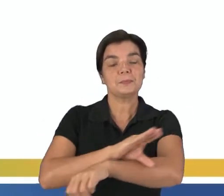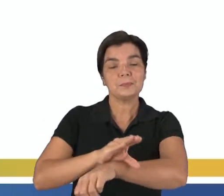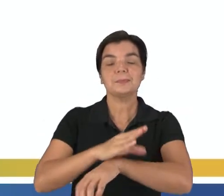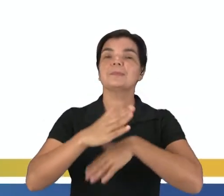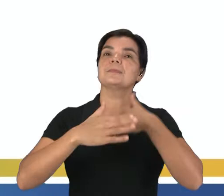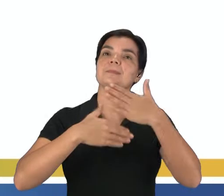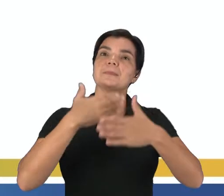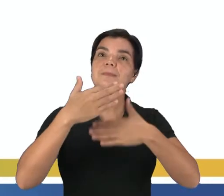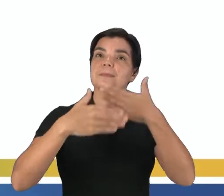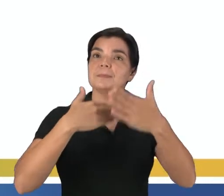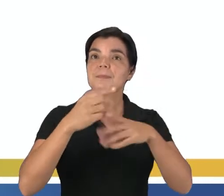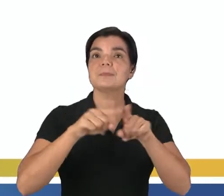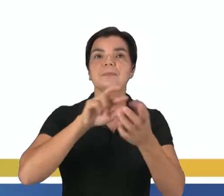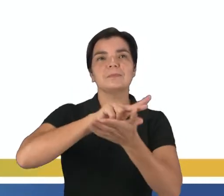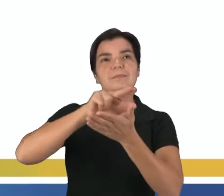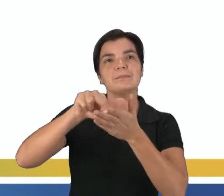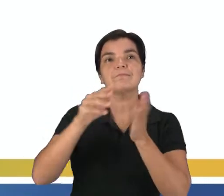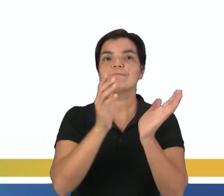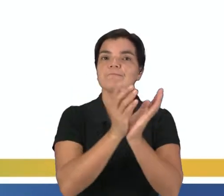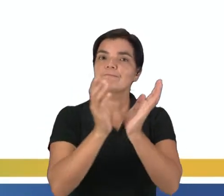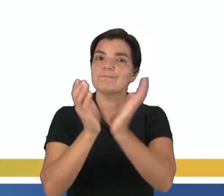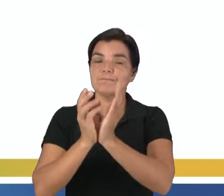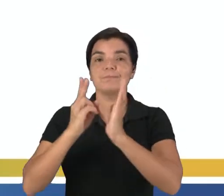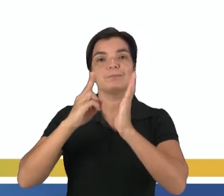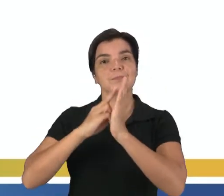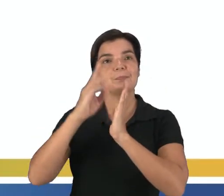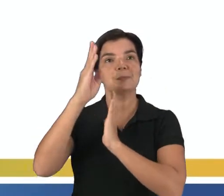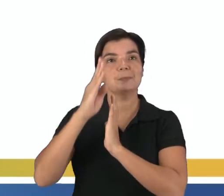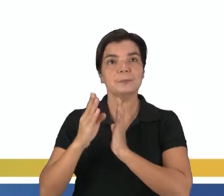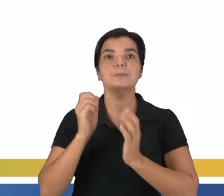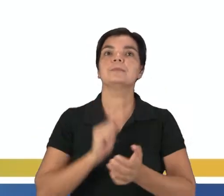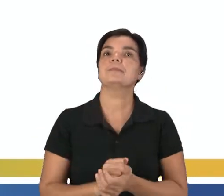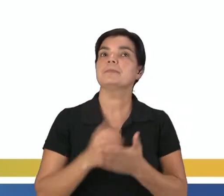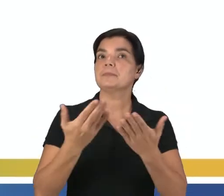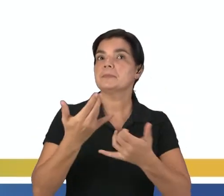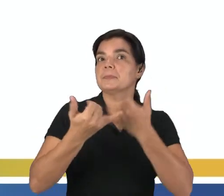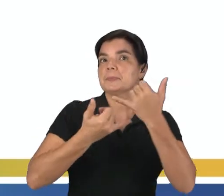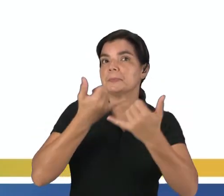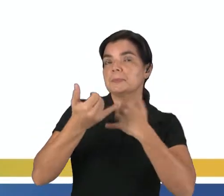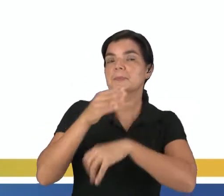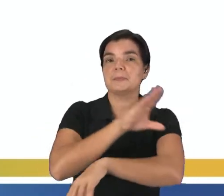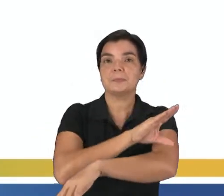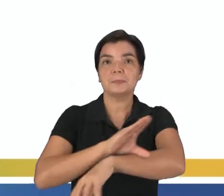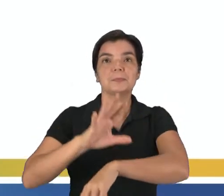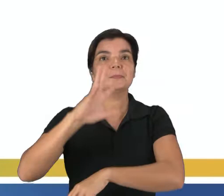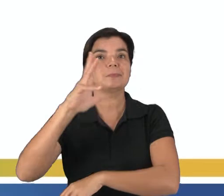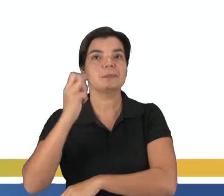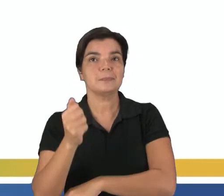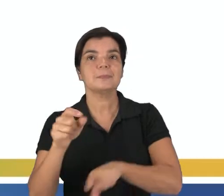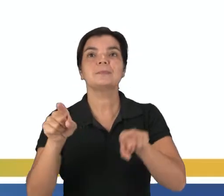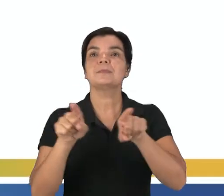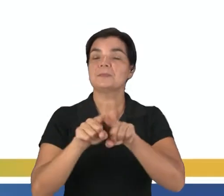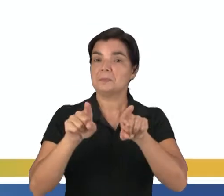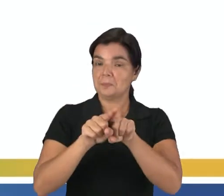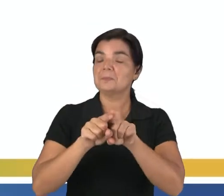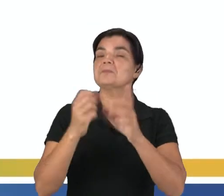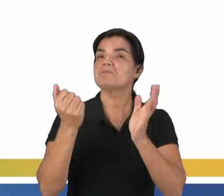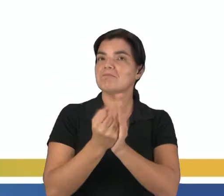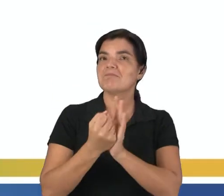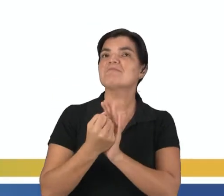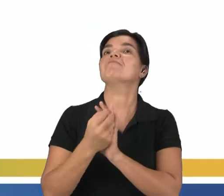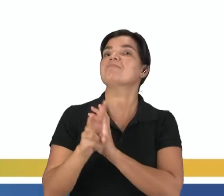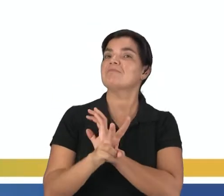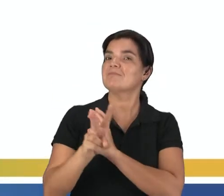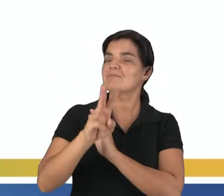herdadas das culturas desenvolvidas pelos diversos grupos de índios do Brasil, assim como as brincadeiras de cultura africana, que